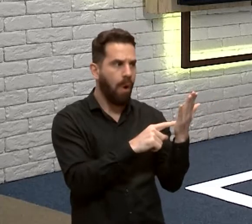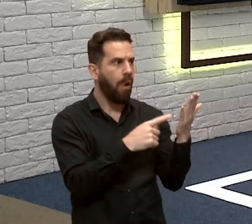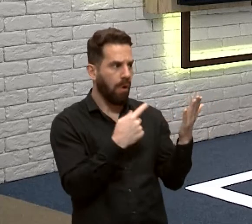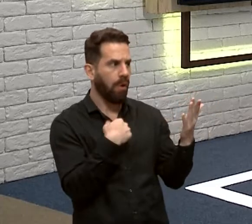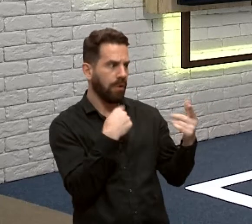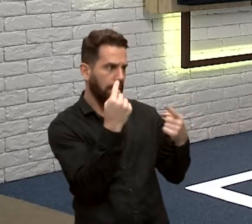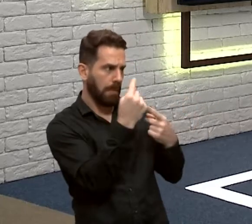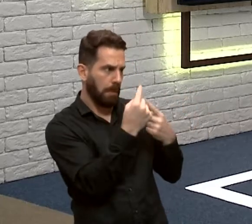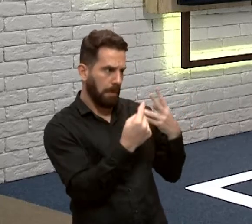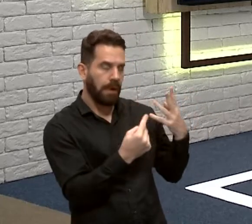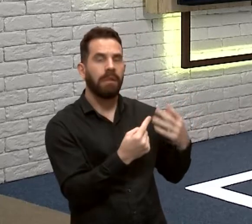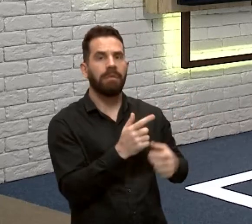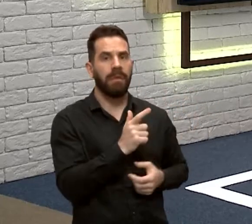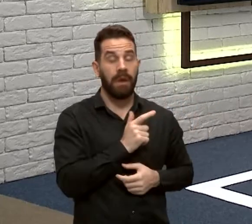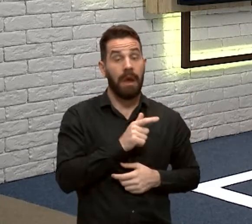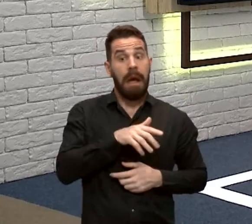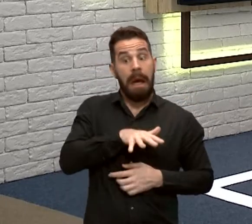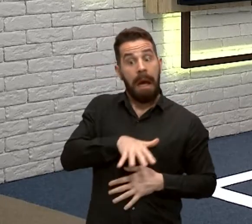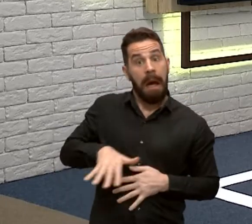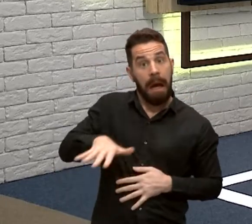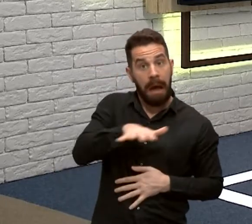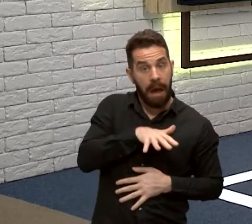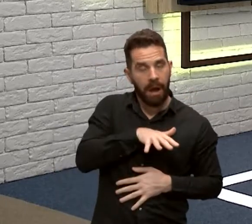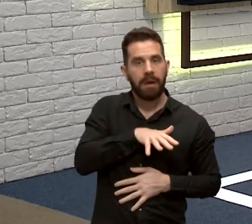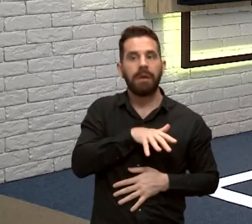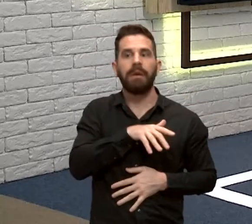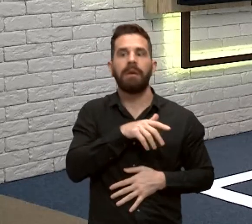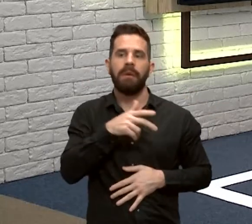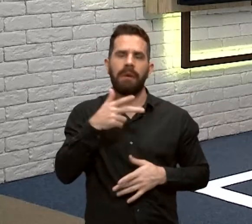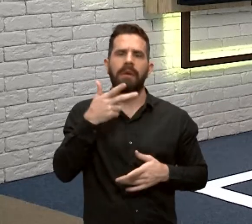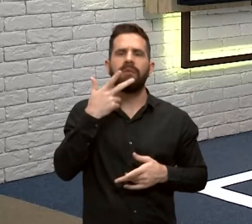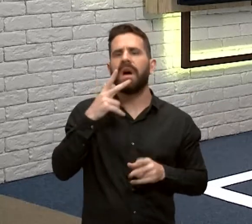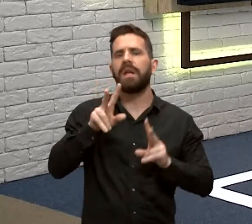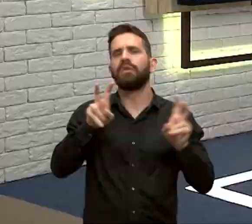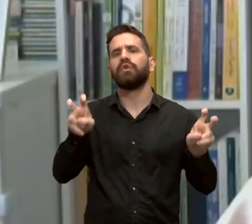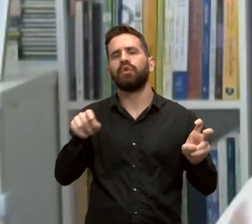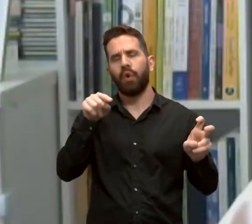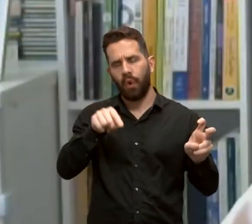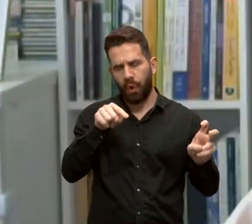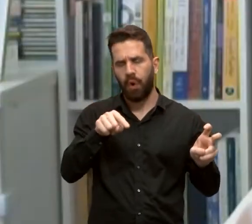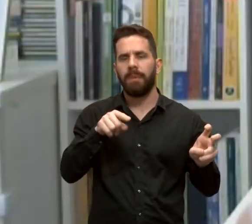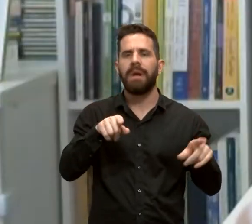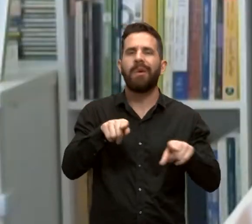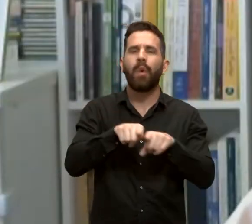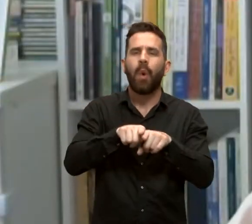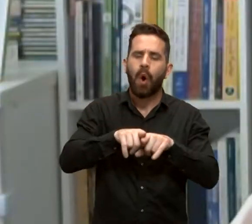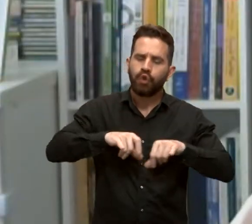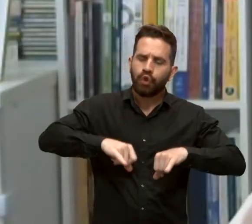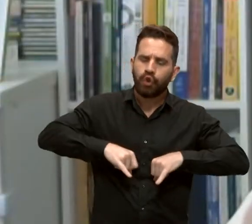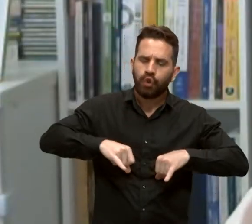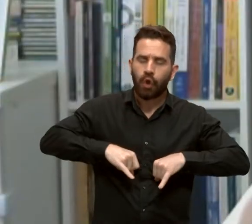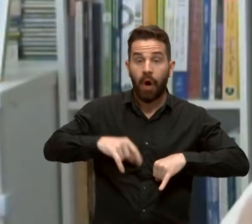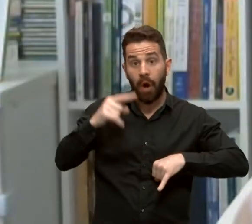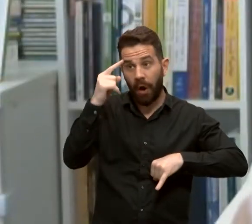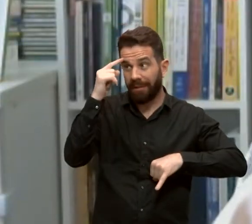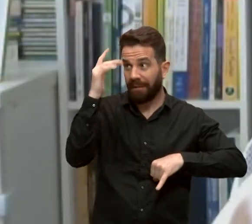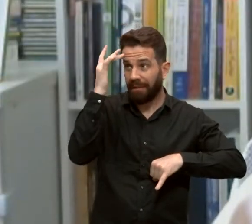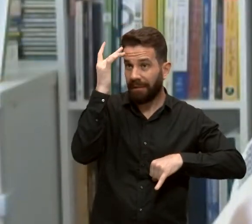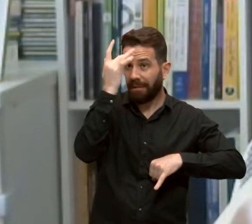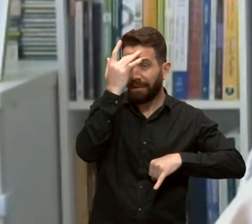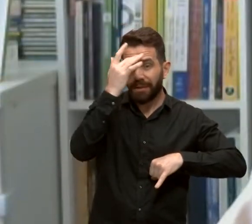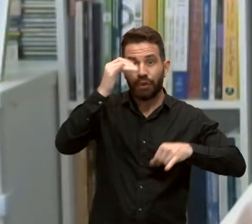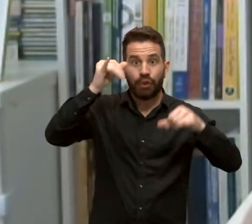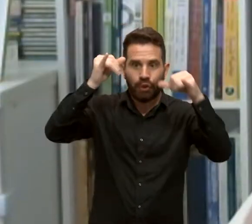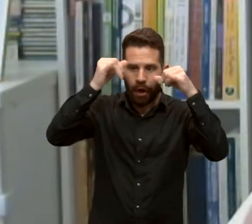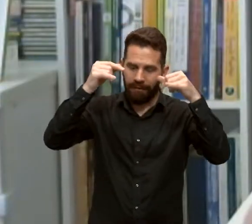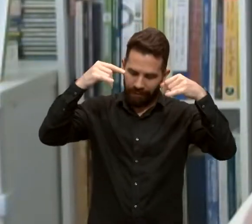fala sempre na nossa área sobre a questão do sofrimento psíquico. Uma pessoa que está em risco de